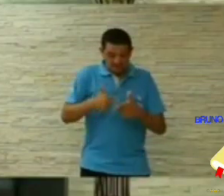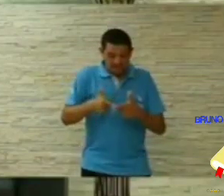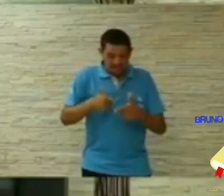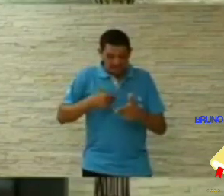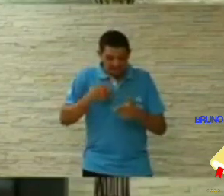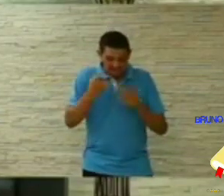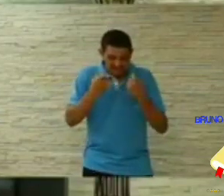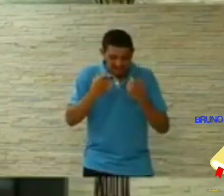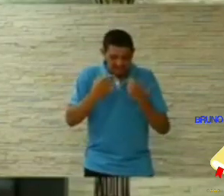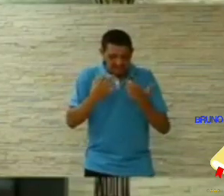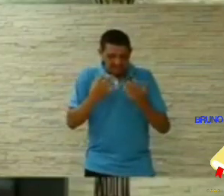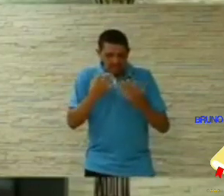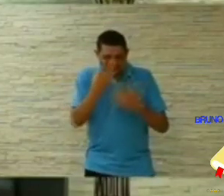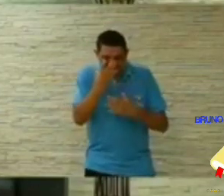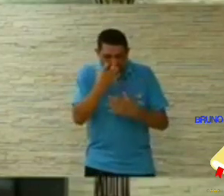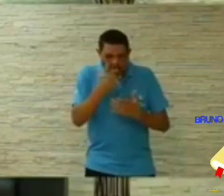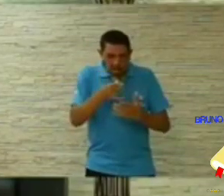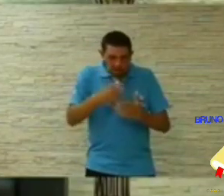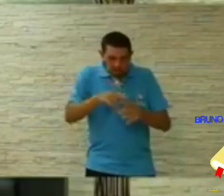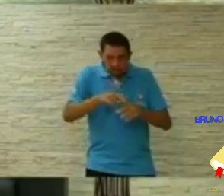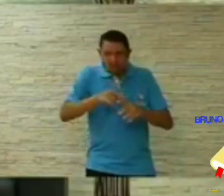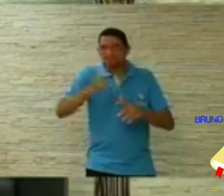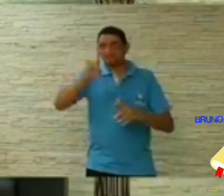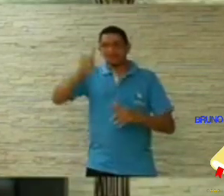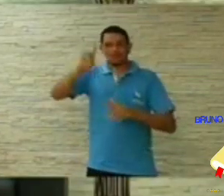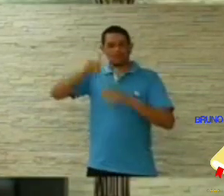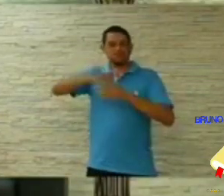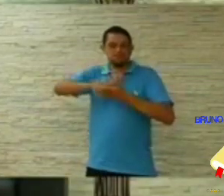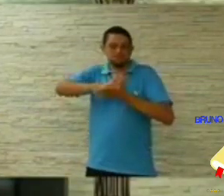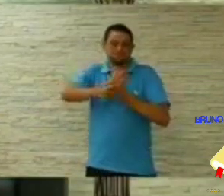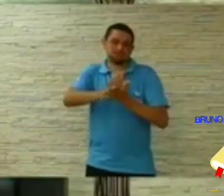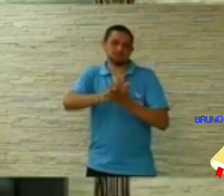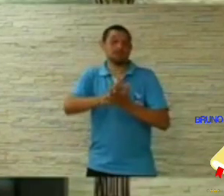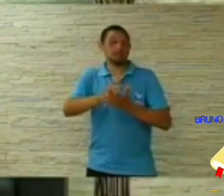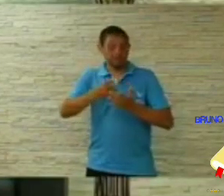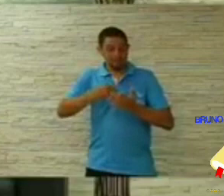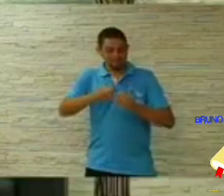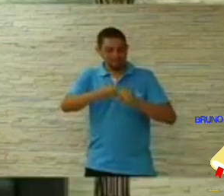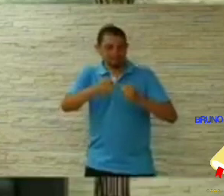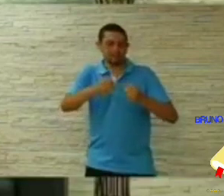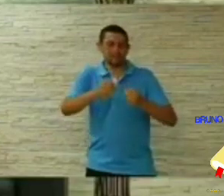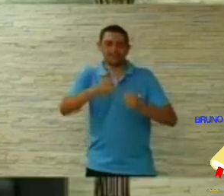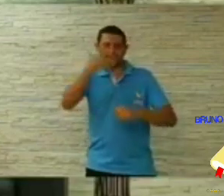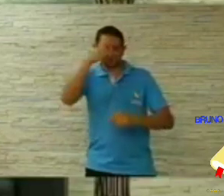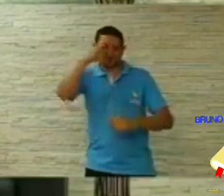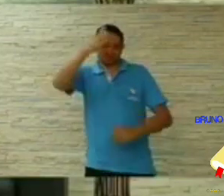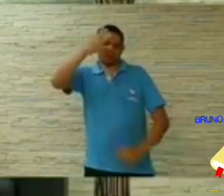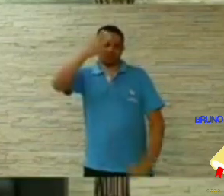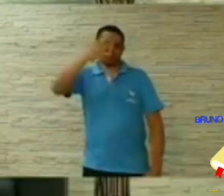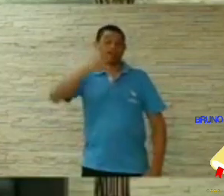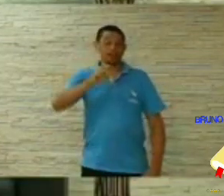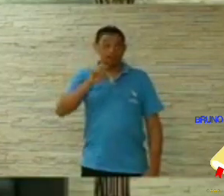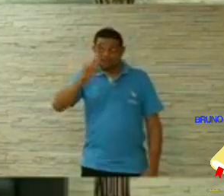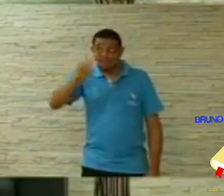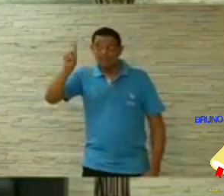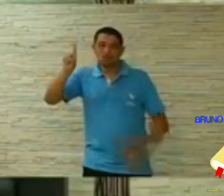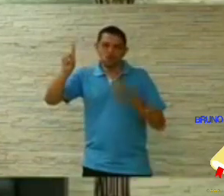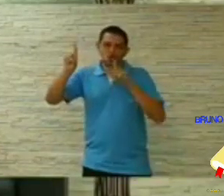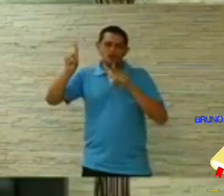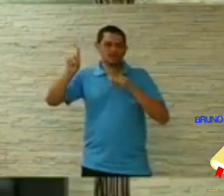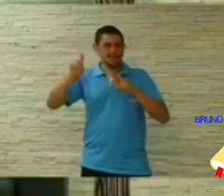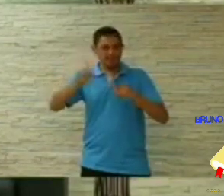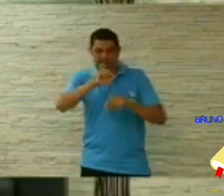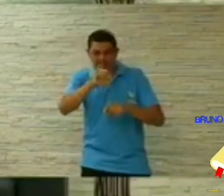as correntes do pecado, as dificuldades que você enfrenta, a luta. Deus pode curar você de uma doença que você